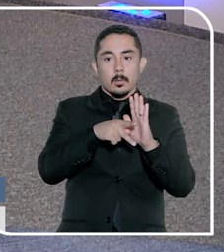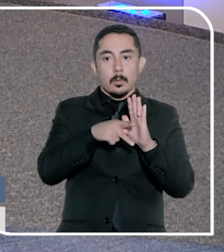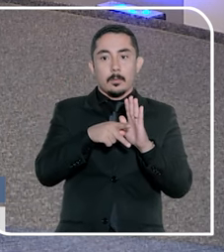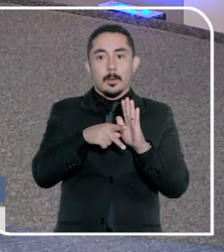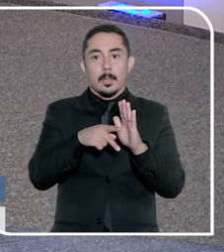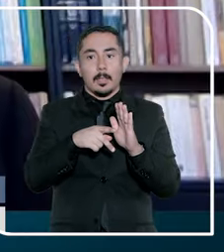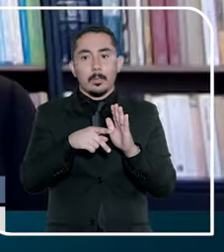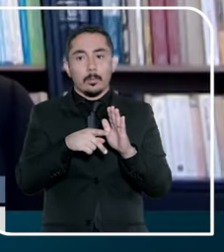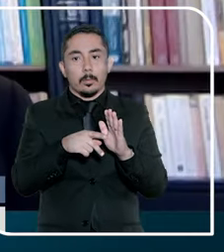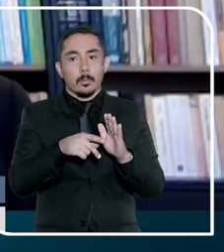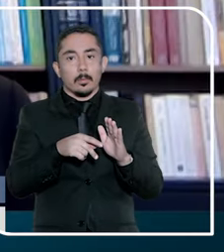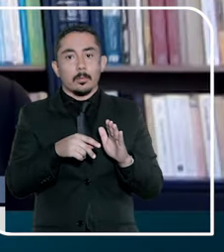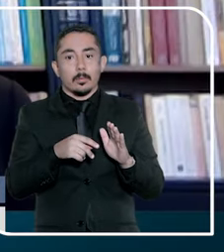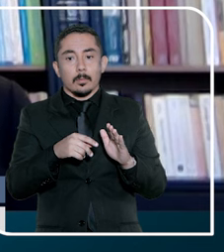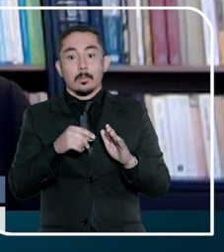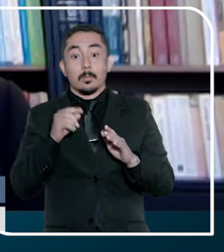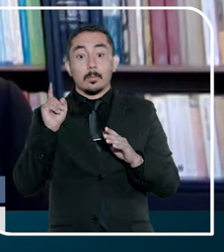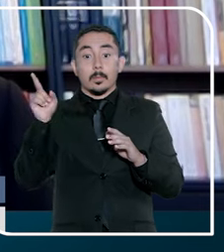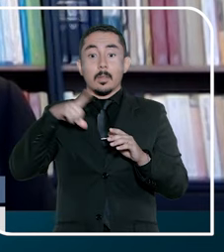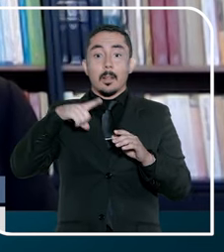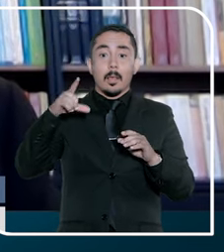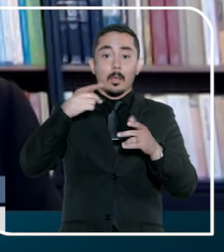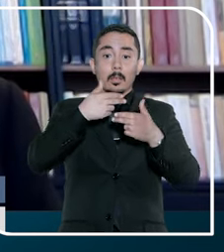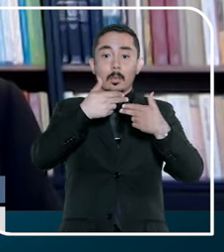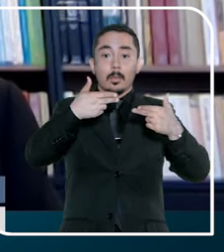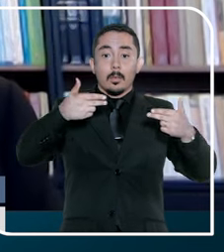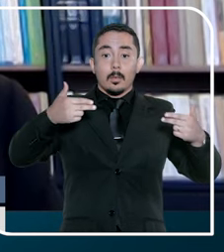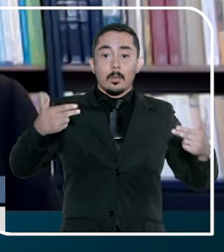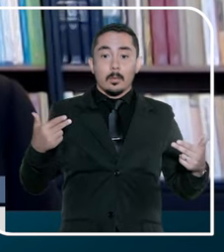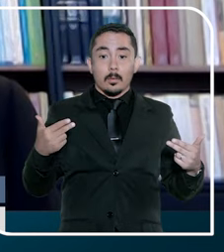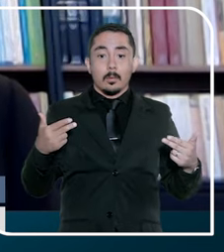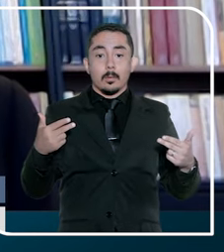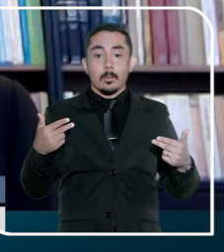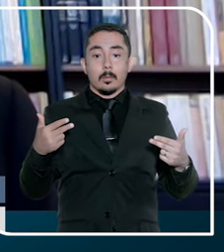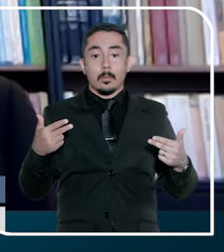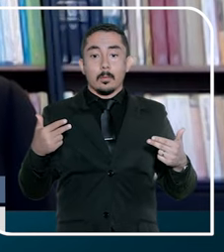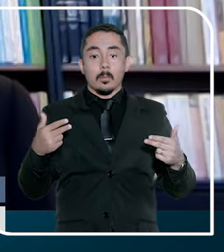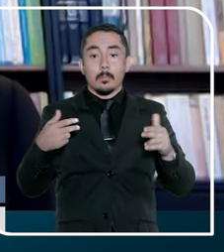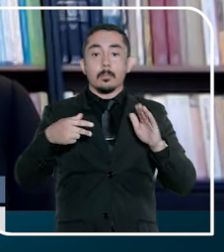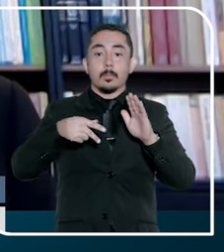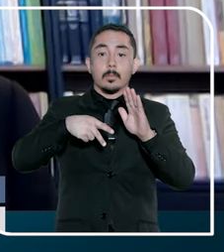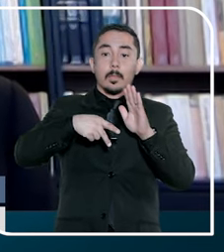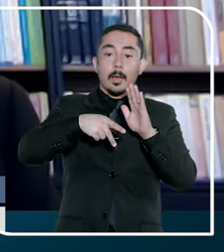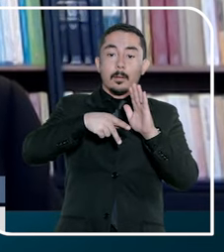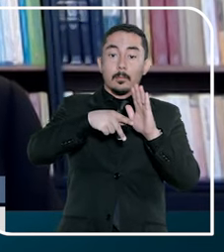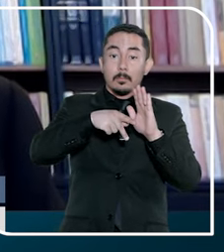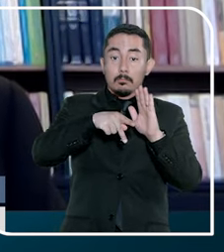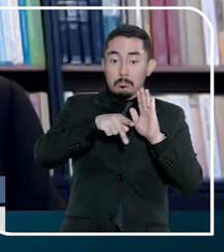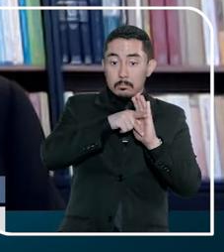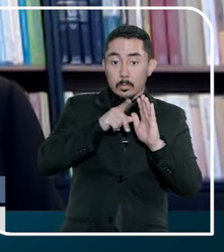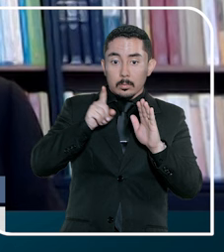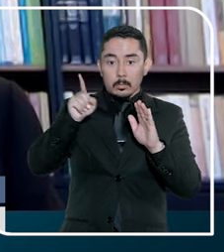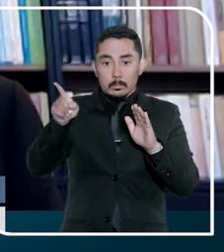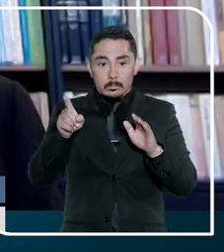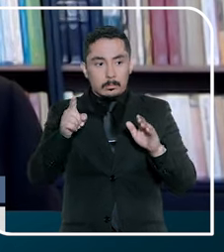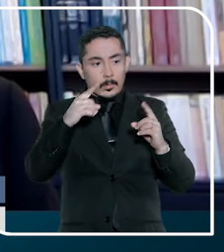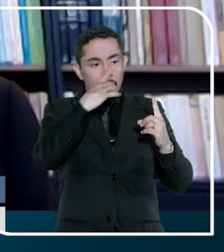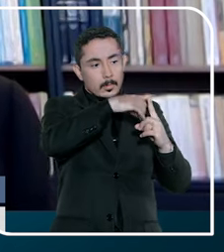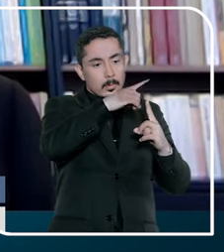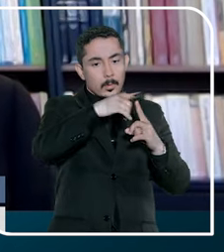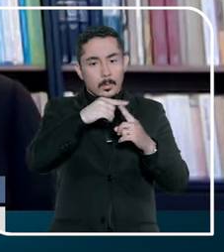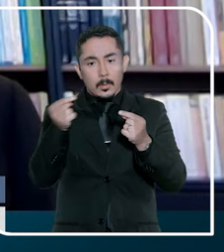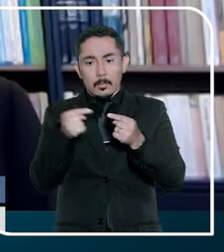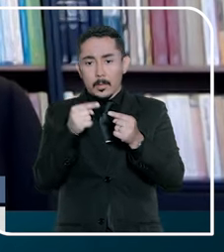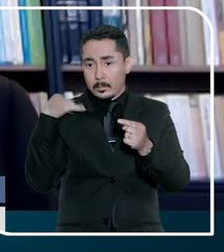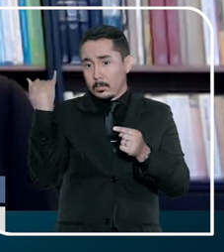lá uma série de requisitos uma relação de características que devem ser consideradas para classificar o fato como relevante ou